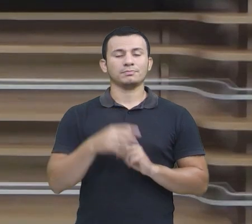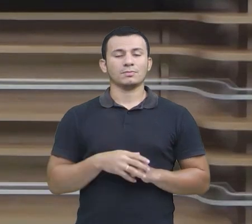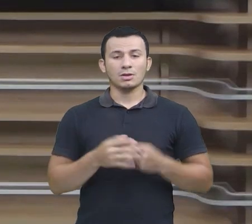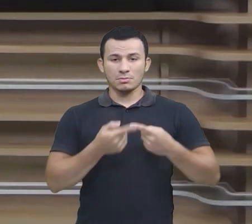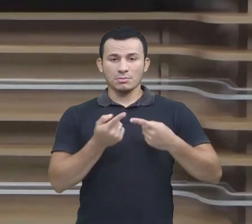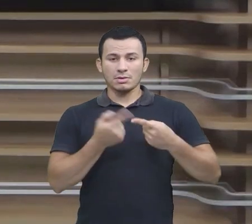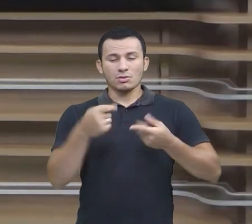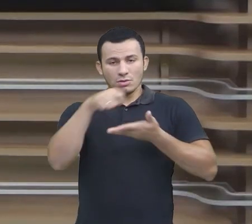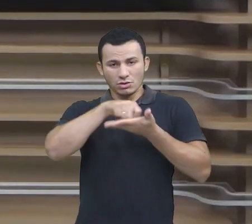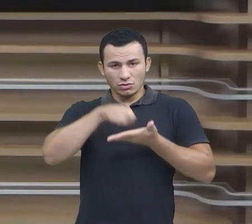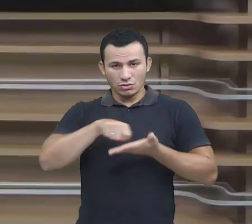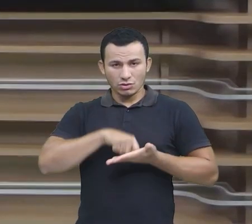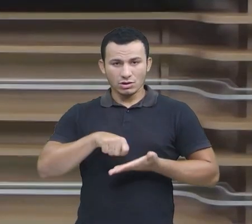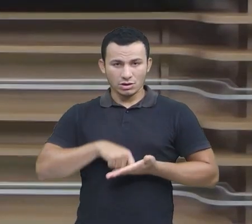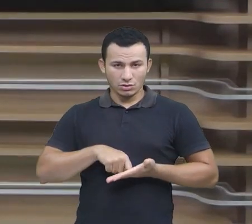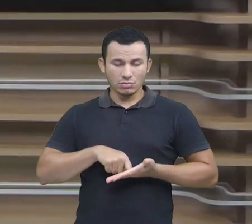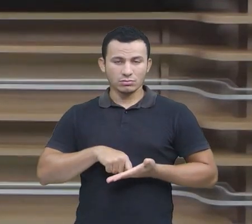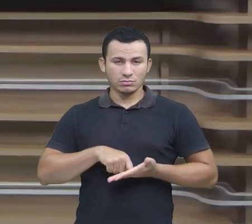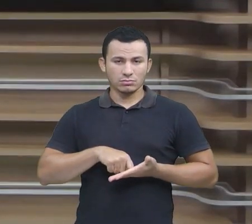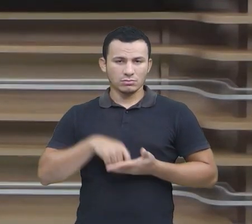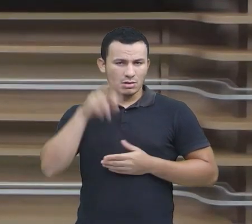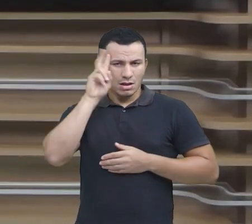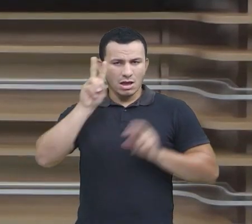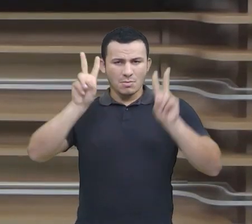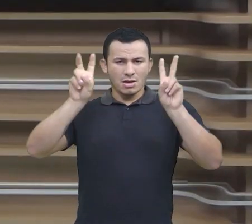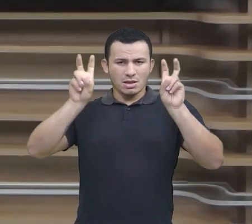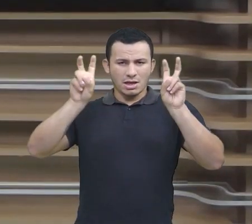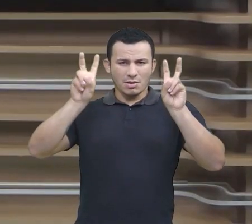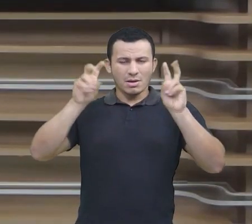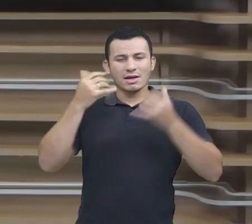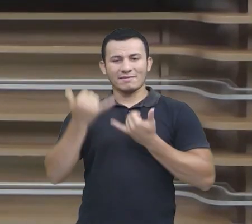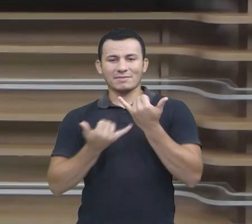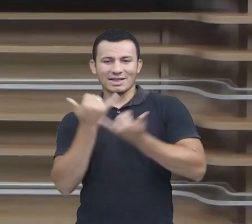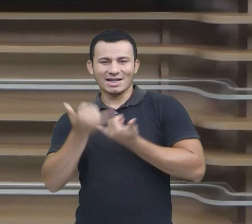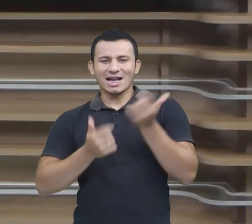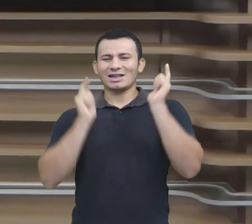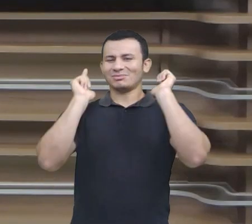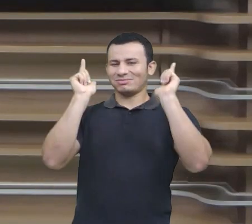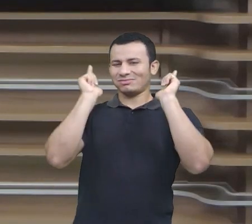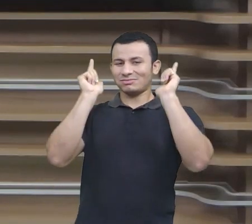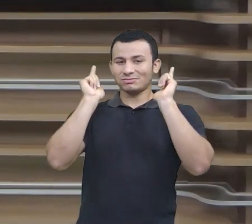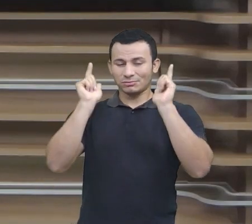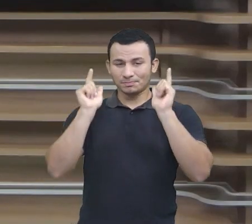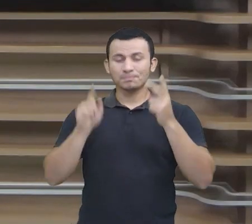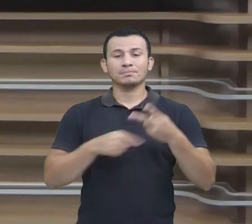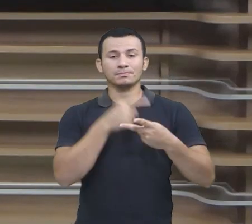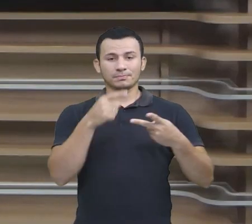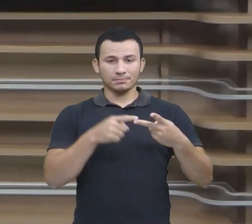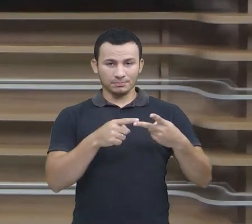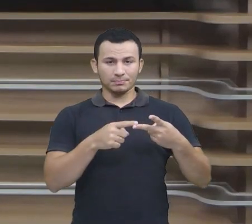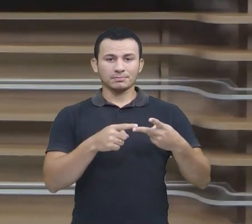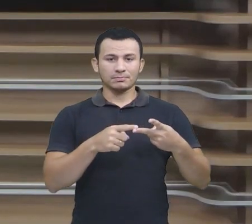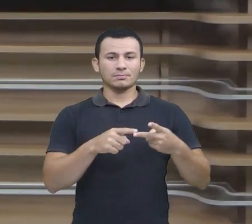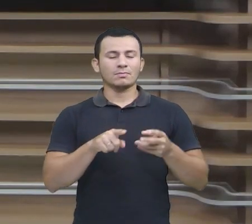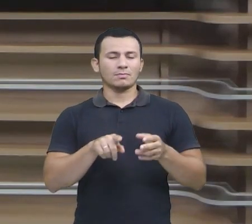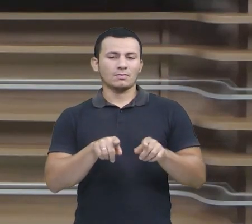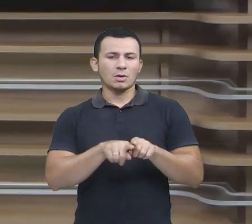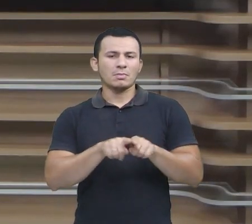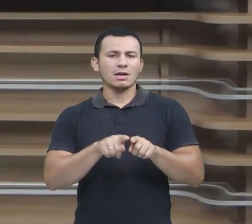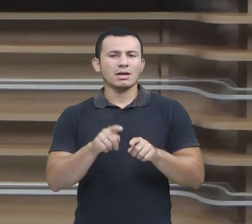escrita, porque no título tinha brincar é divertido. Também tinha algumas